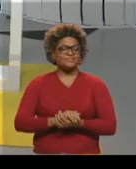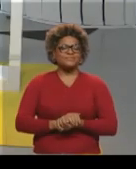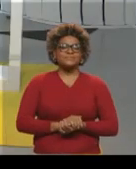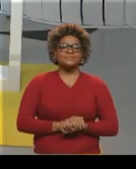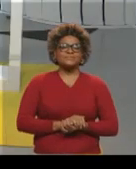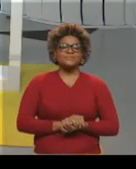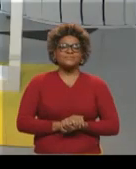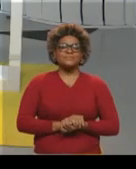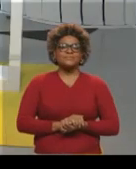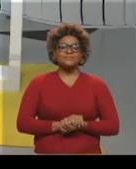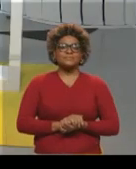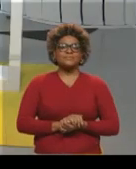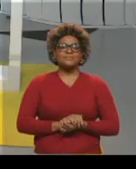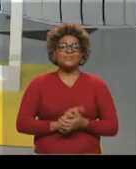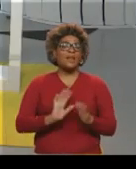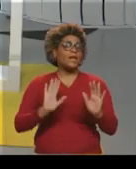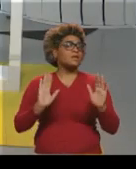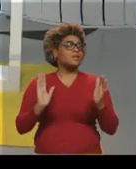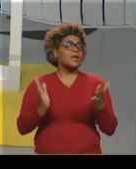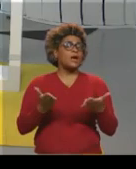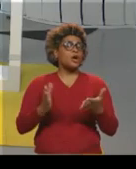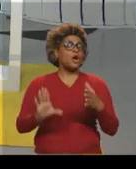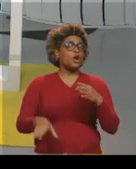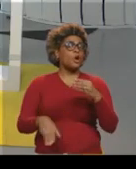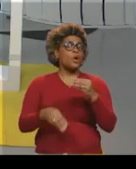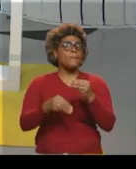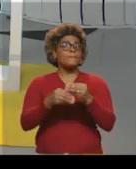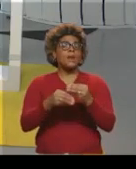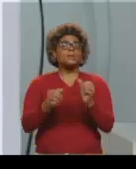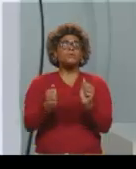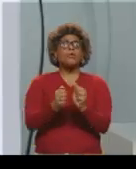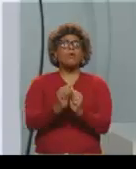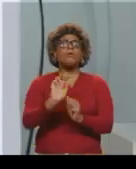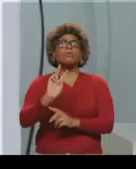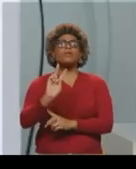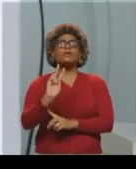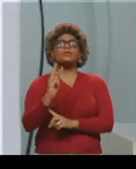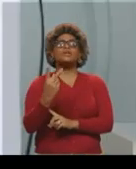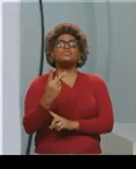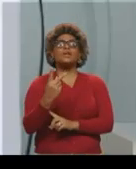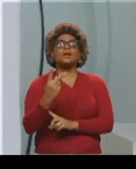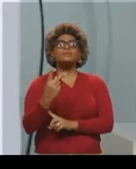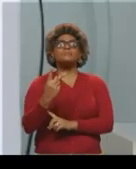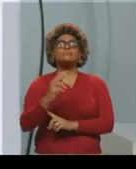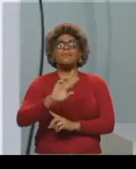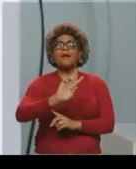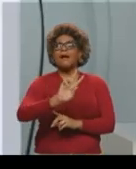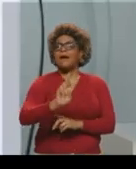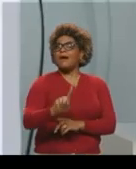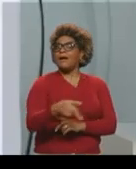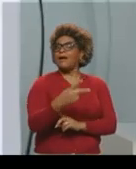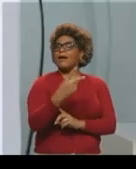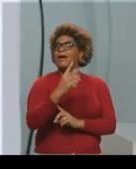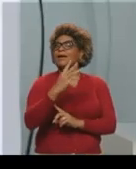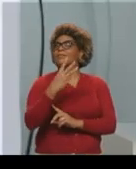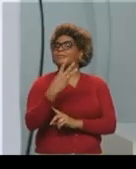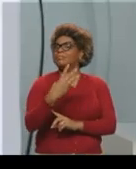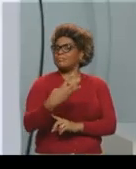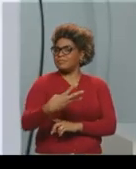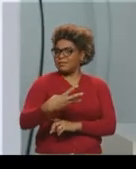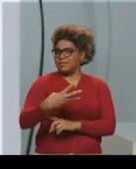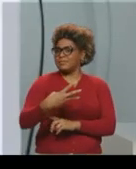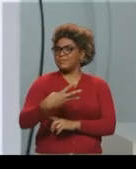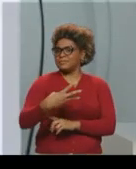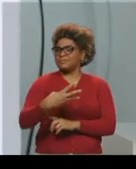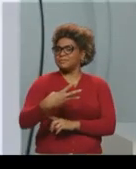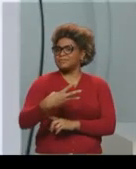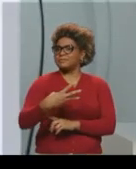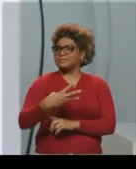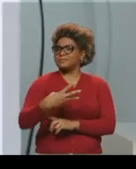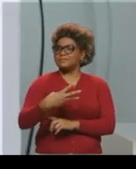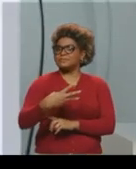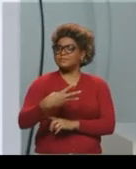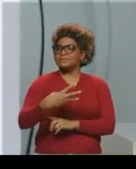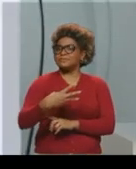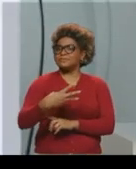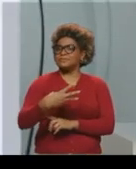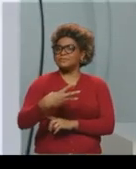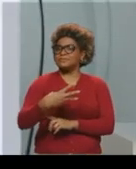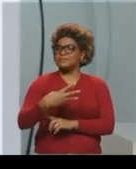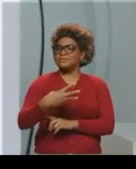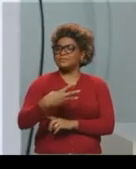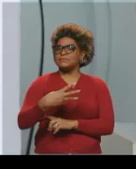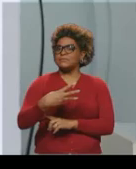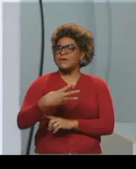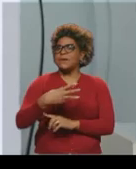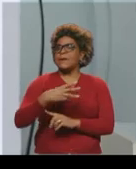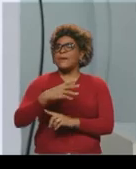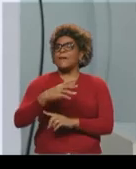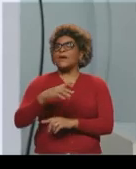e agora, completa o resto com hidrogênio, certo? Então, aqui H3, aqui H3,